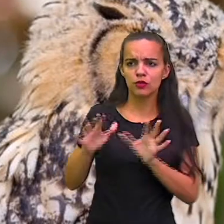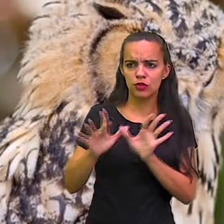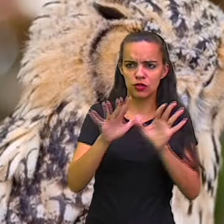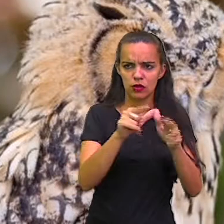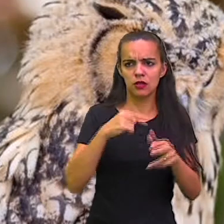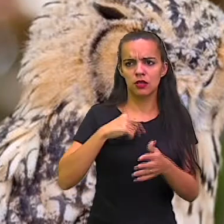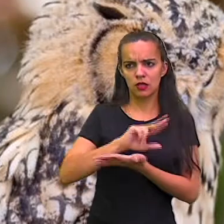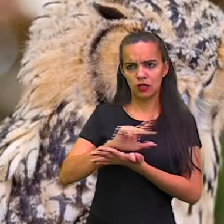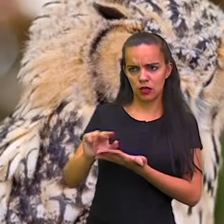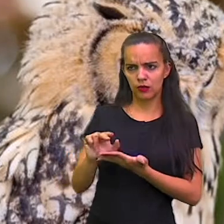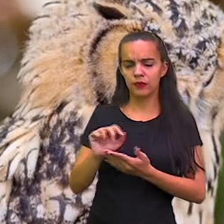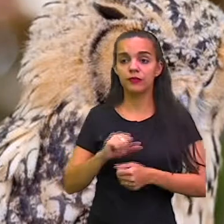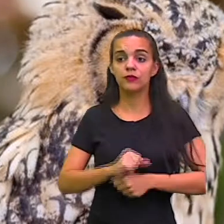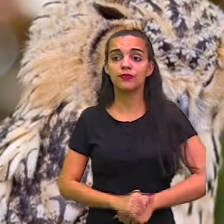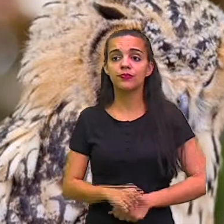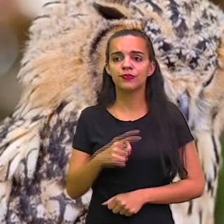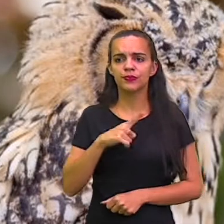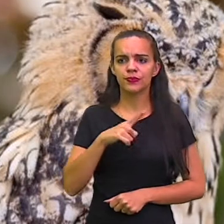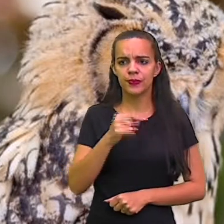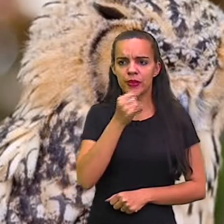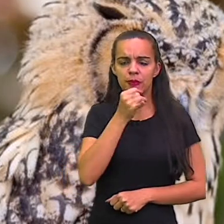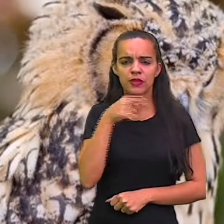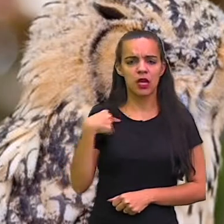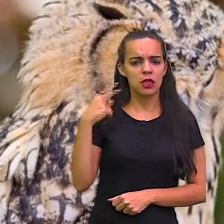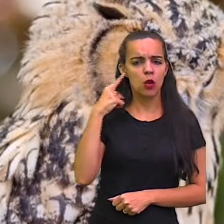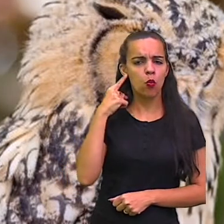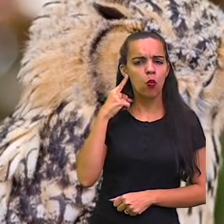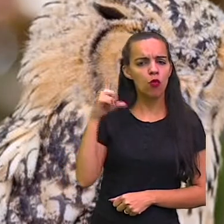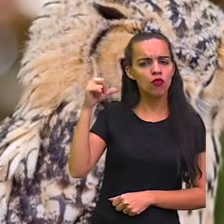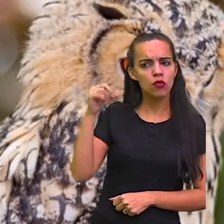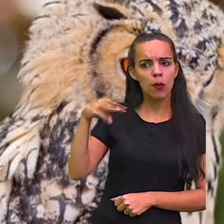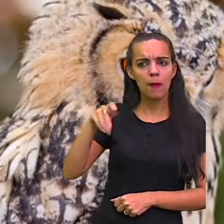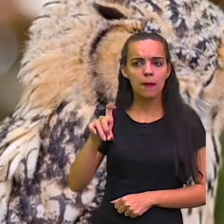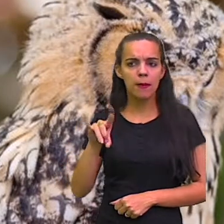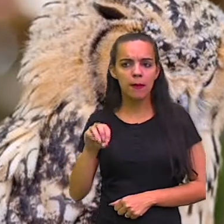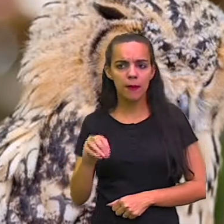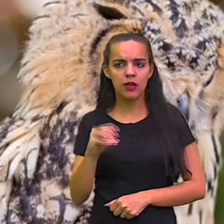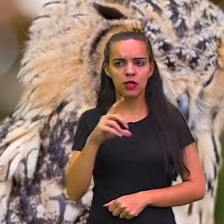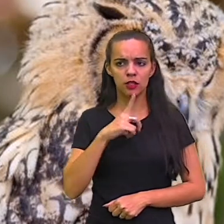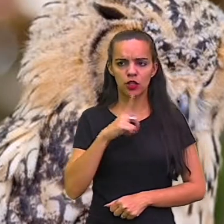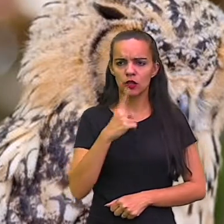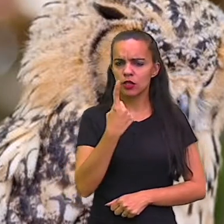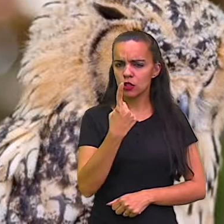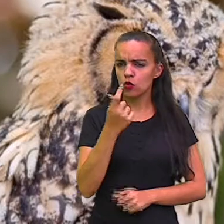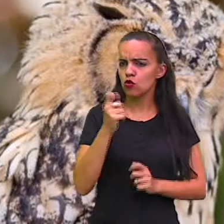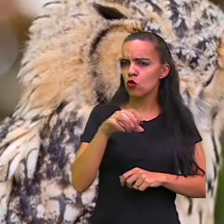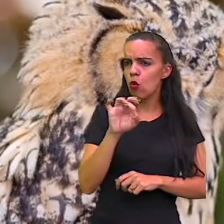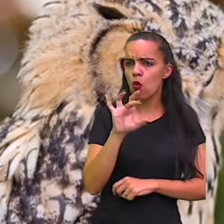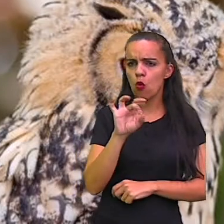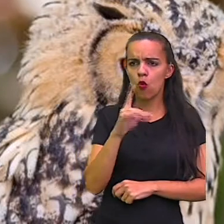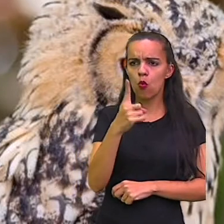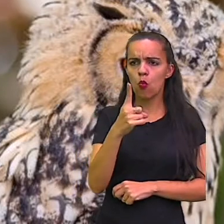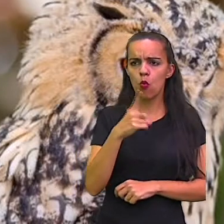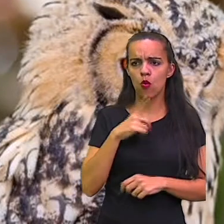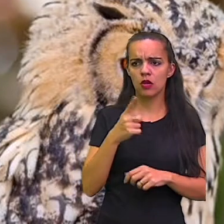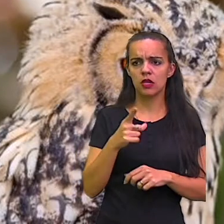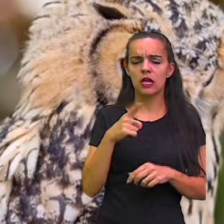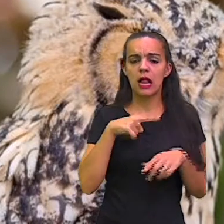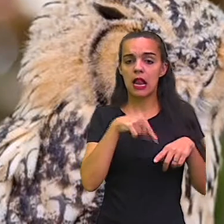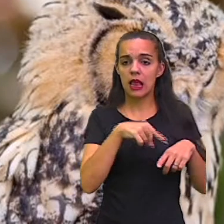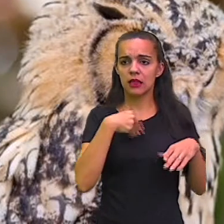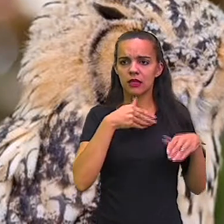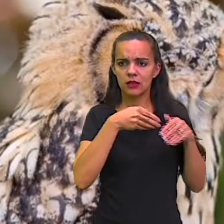côndilo occipital o ouvido médio é constituído por apenas um osso que é chamado de